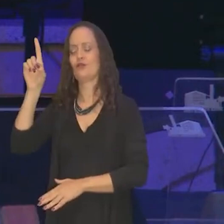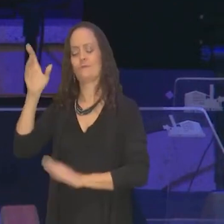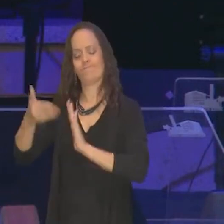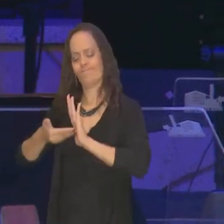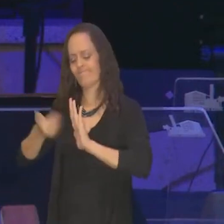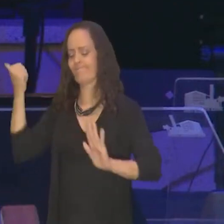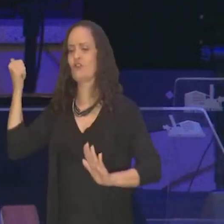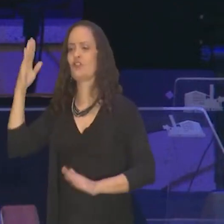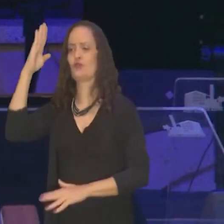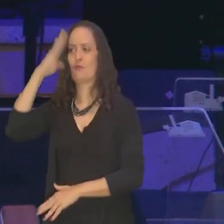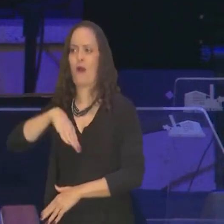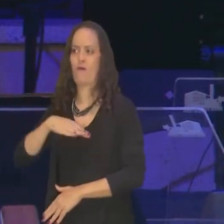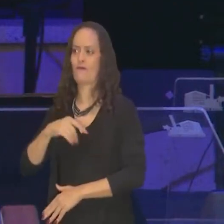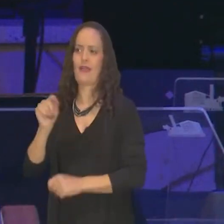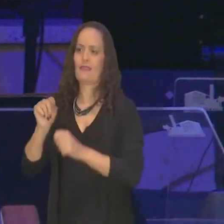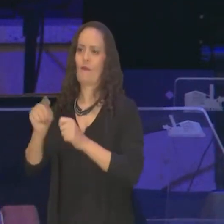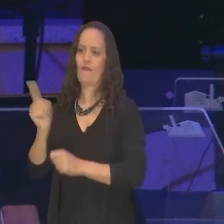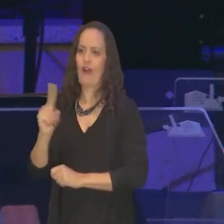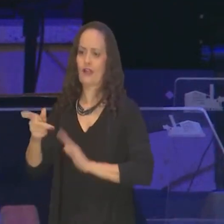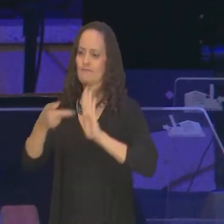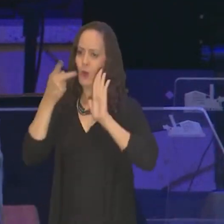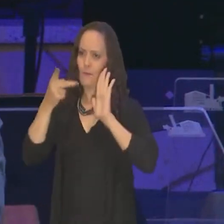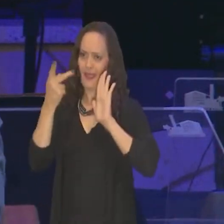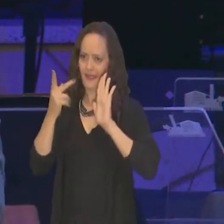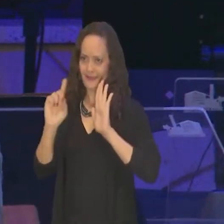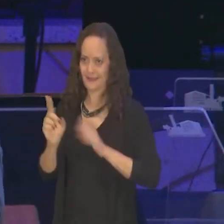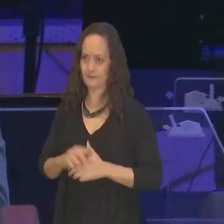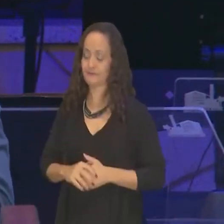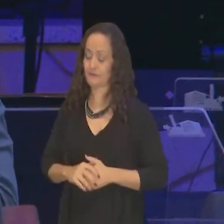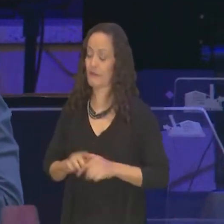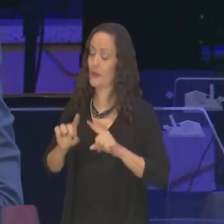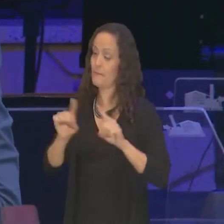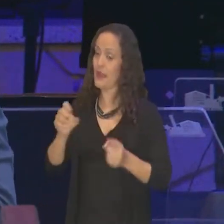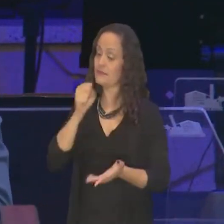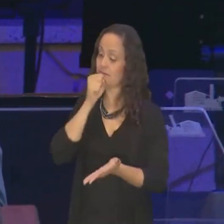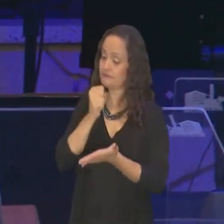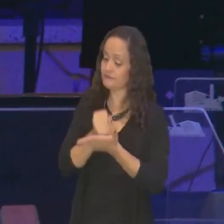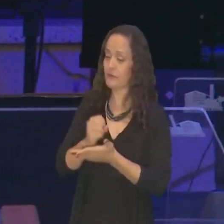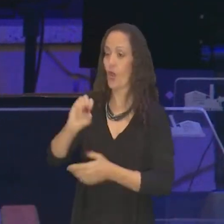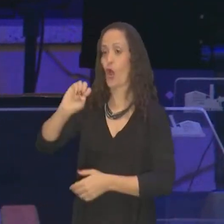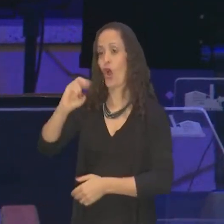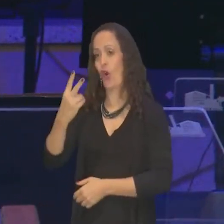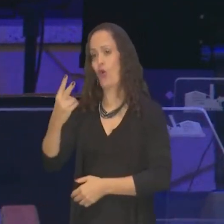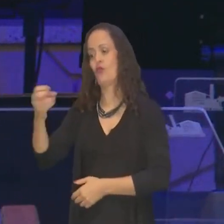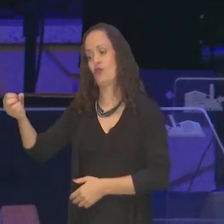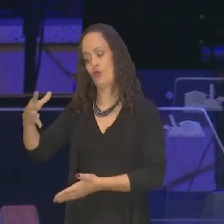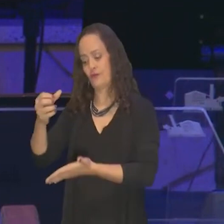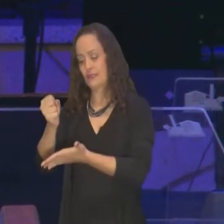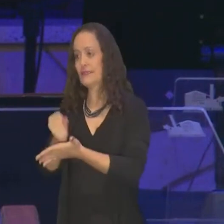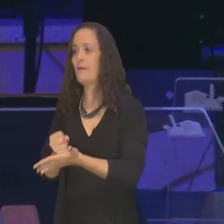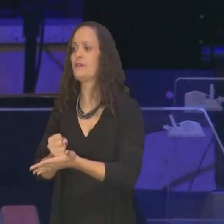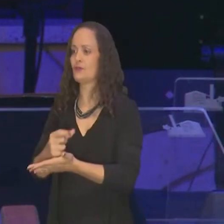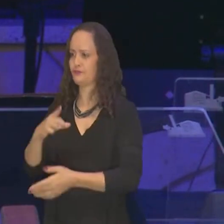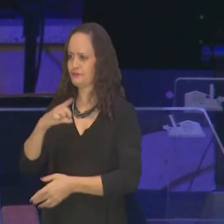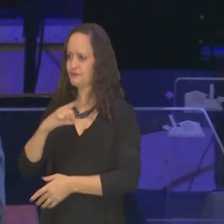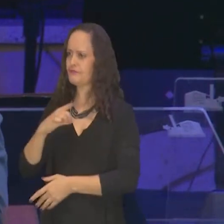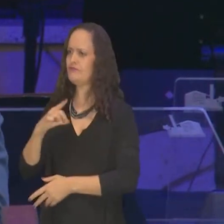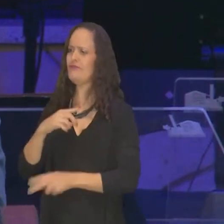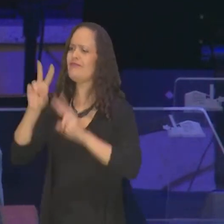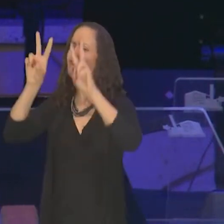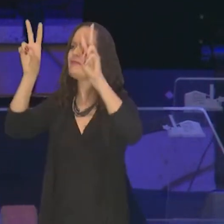Então, tanto no Antigo Testamento quanto no Novo Testamento, nós temos inúmeras profecias com vários temas